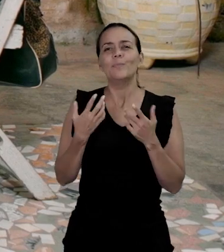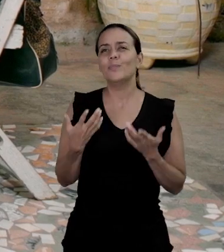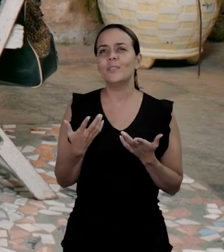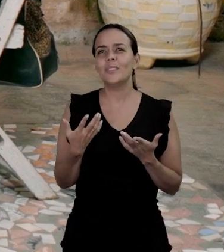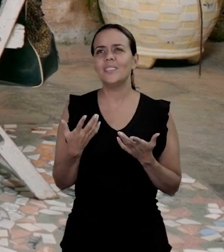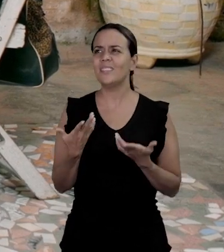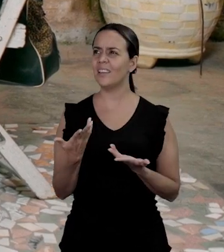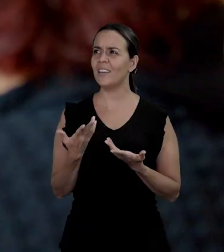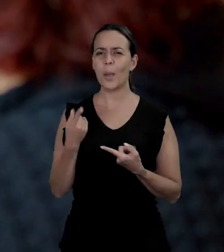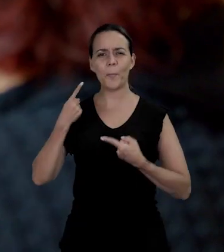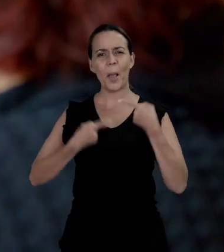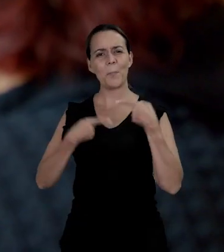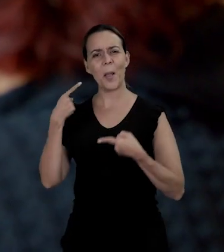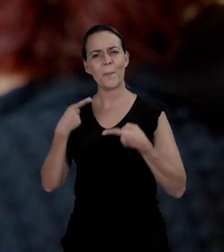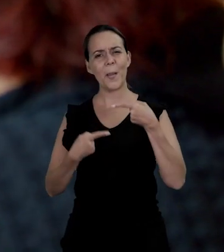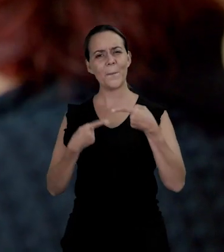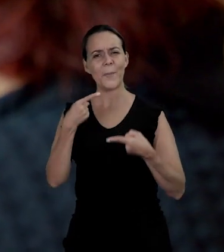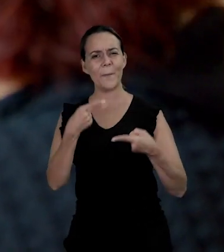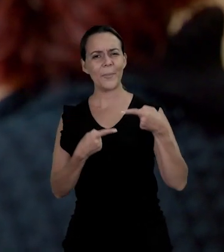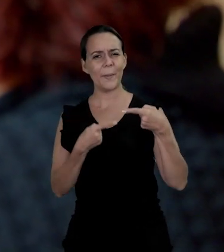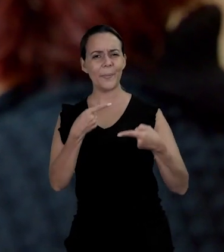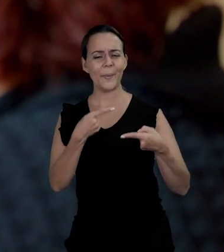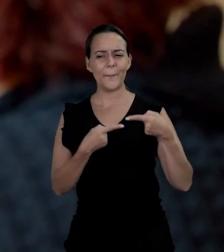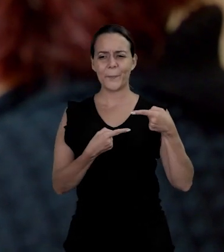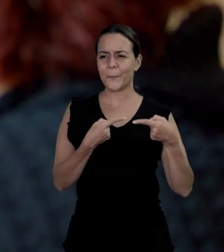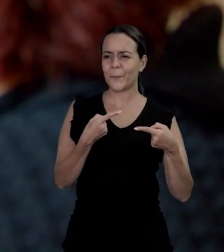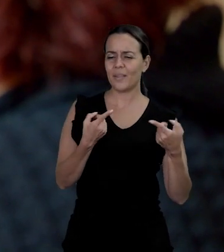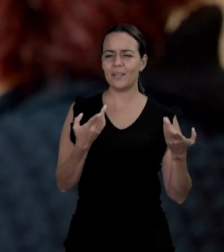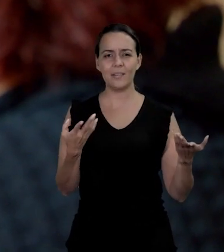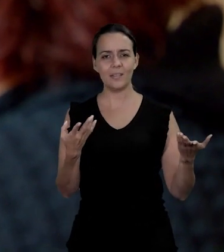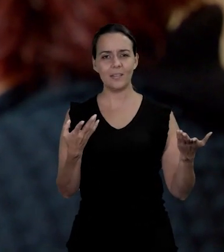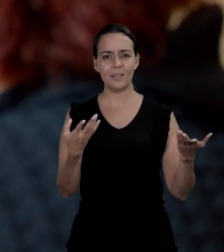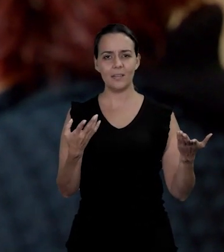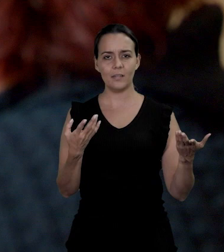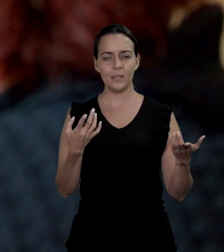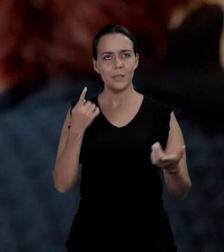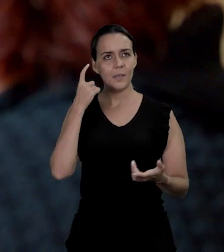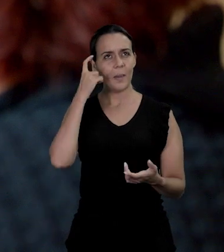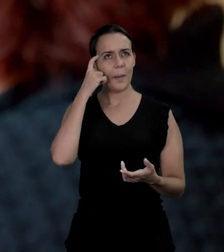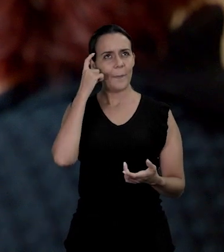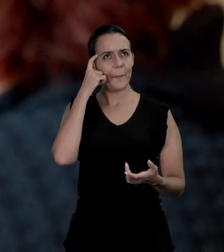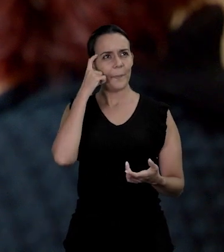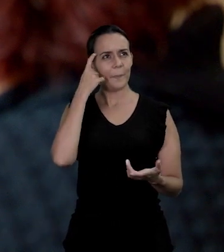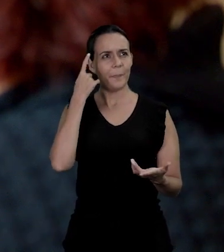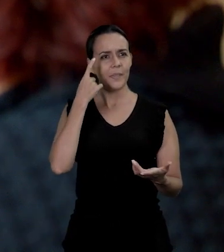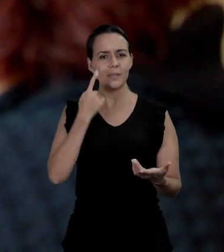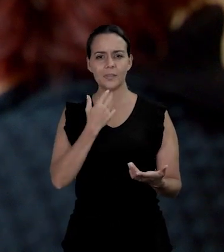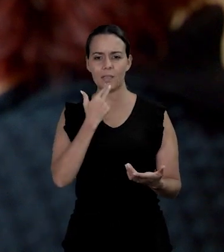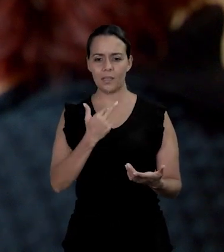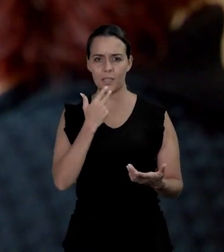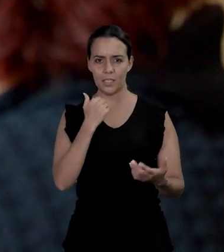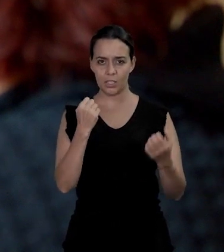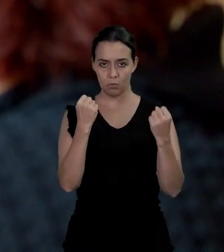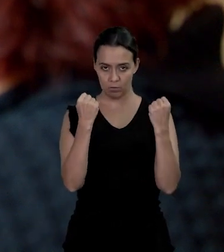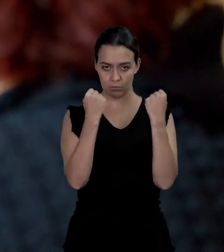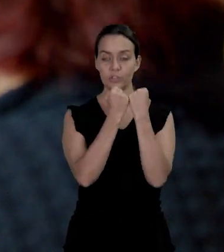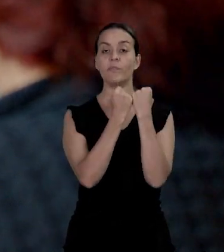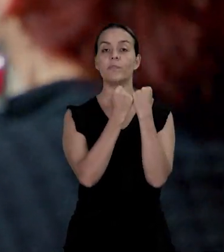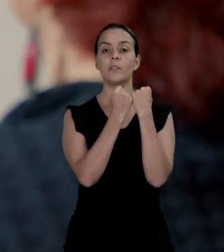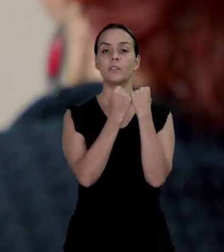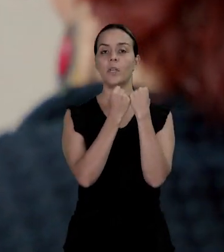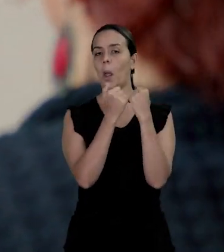toda uma polêmica que assume, aliás, a ideia de defesa da